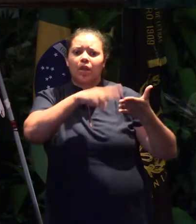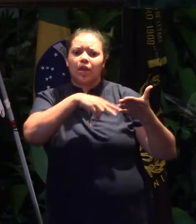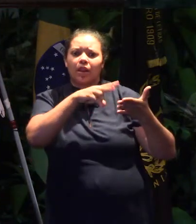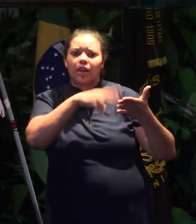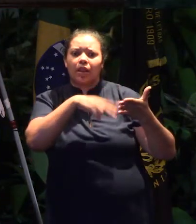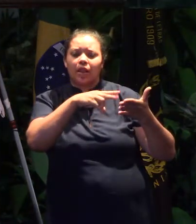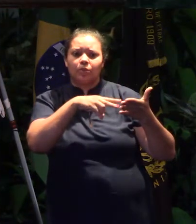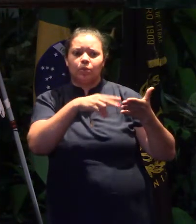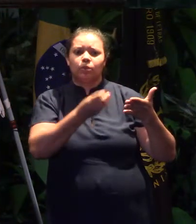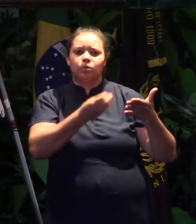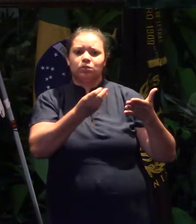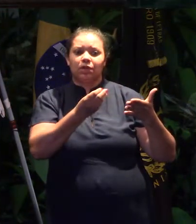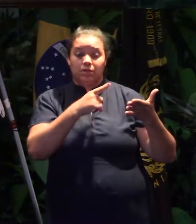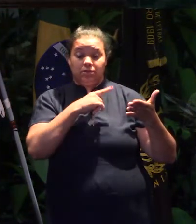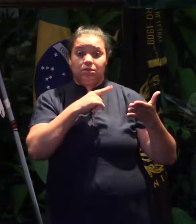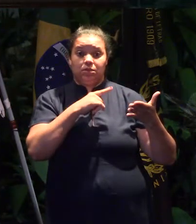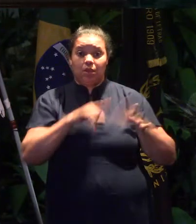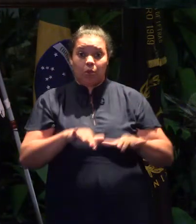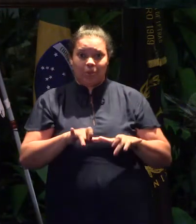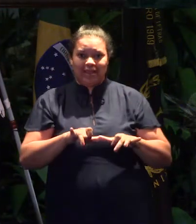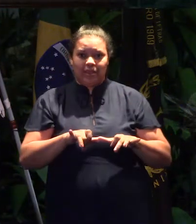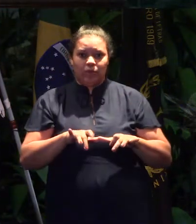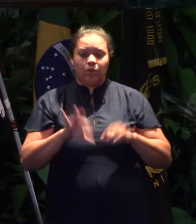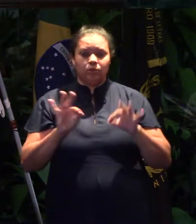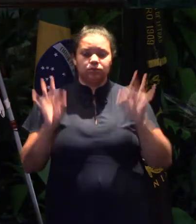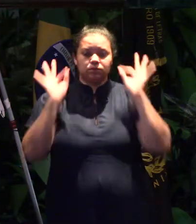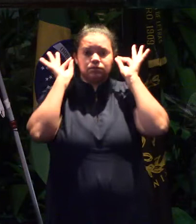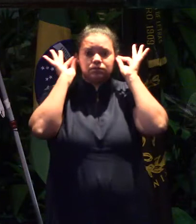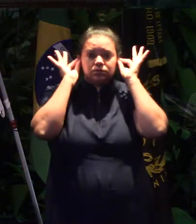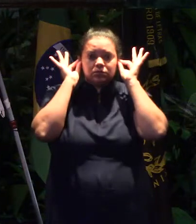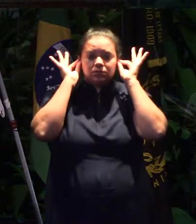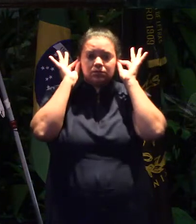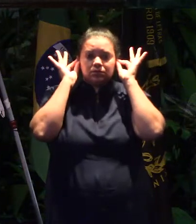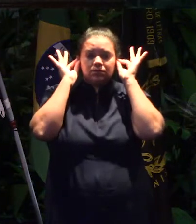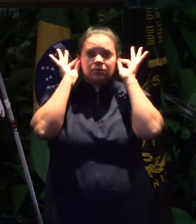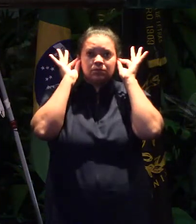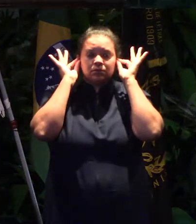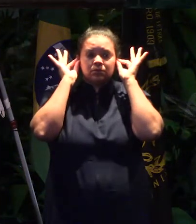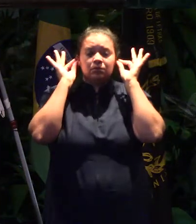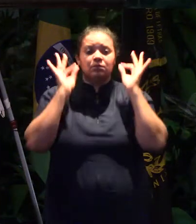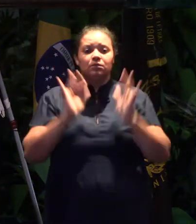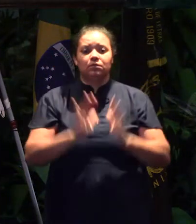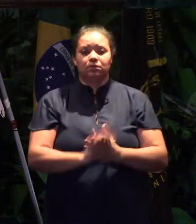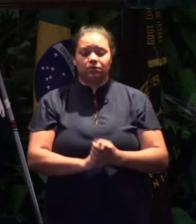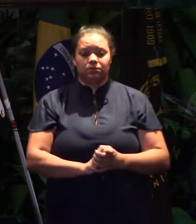faço assim, eu estou com um computador aqui no colo, tenho um fonezinho de ouvido, vou colocar o fone e vou,